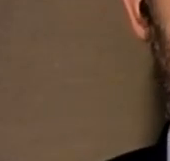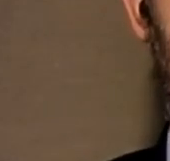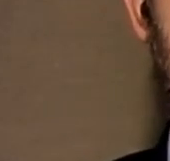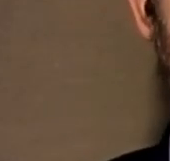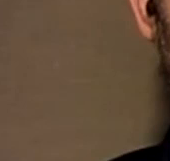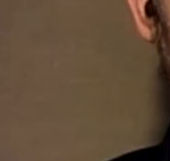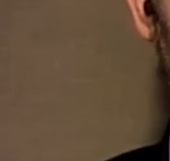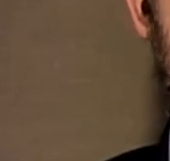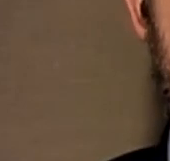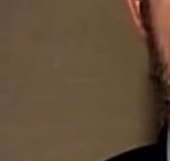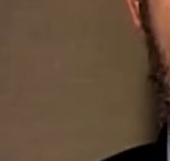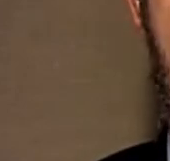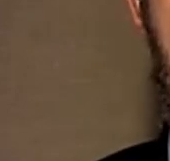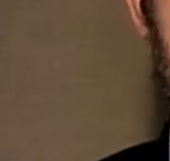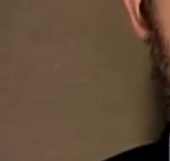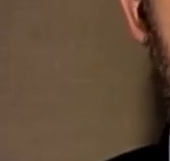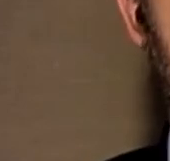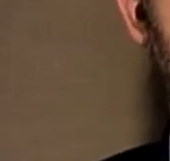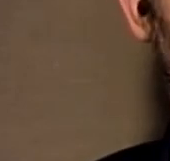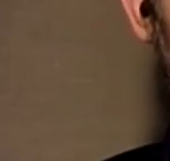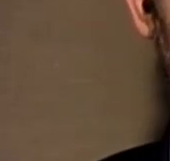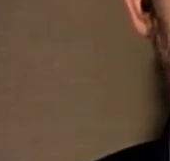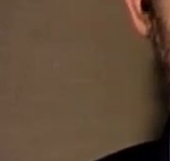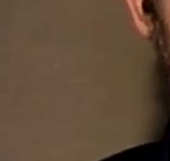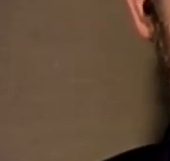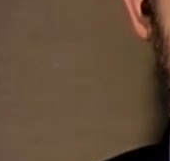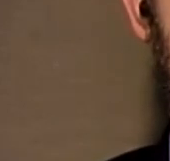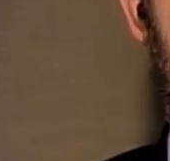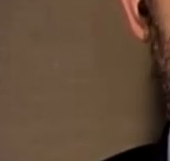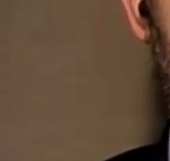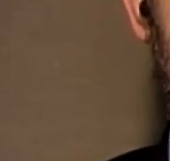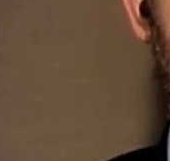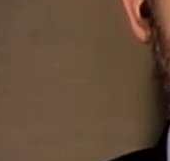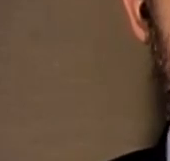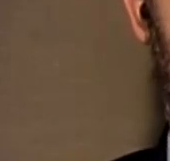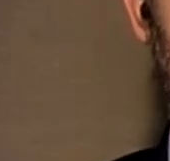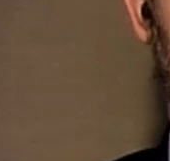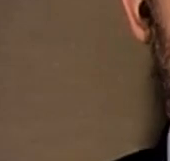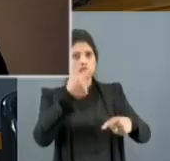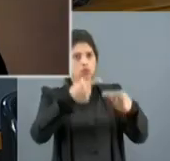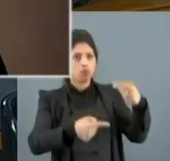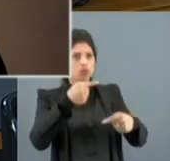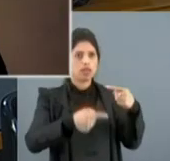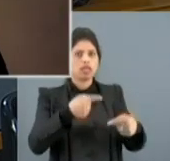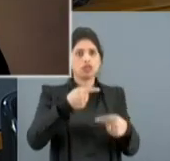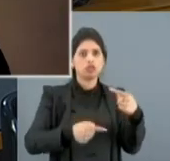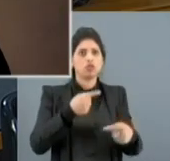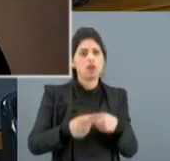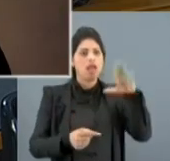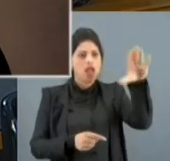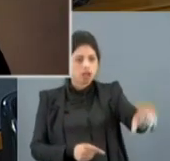de r$ 3000 a 7.600 desconheço se nesse caso o Cid tinha algum outro salário